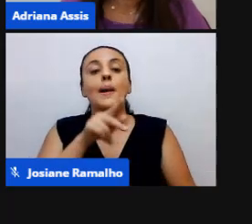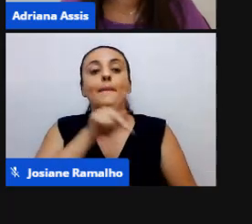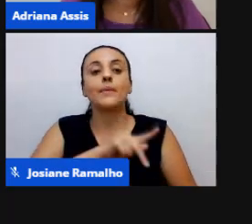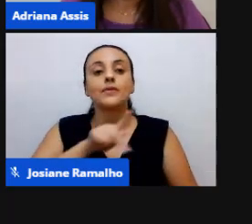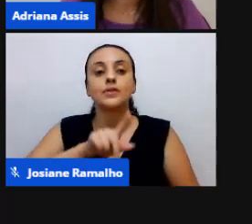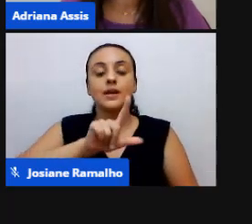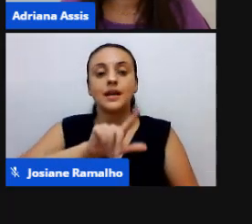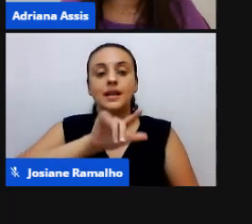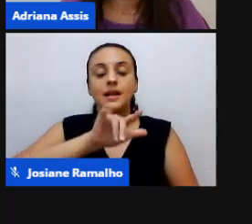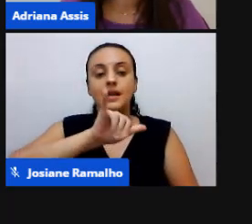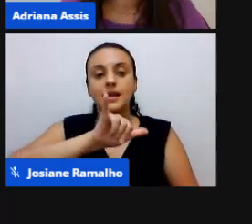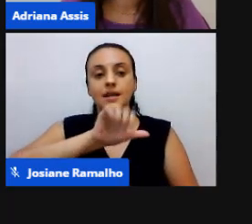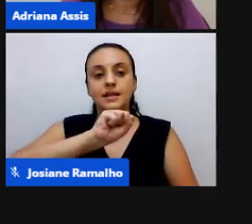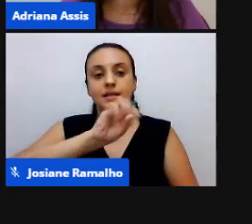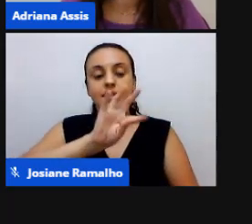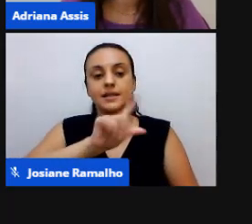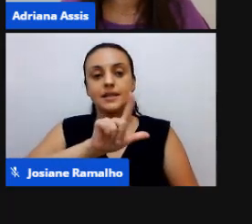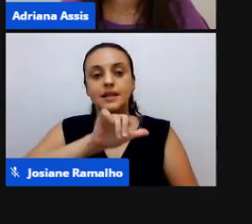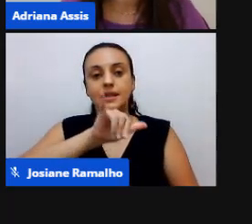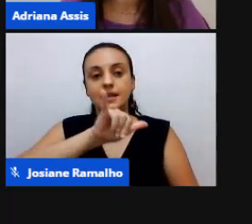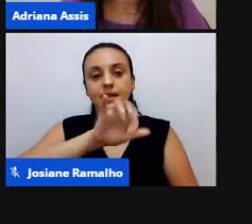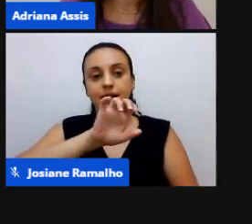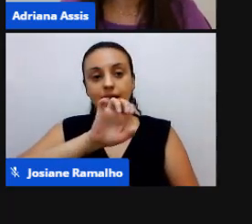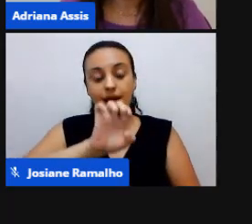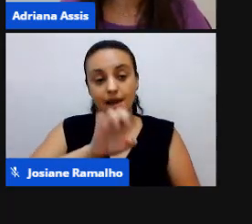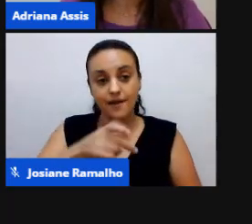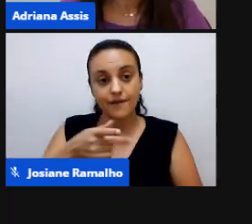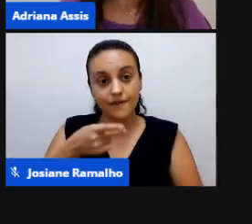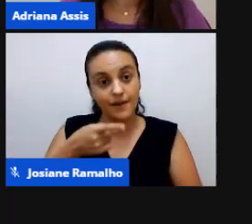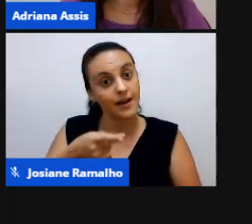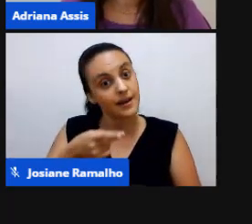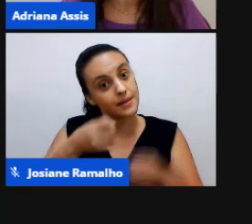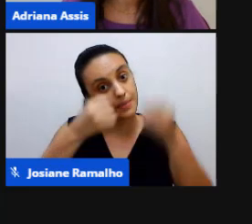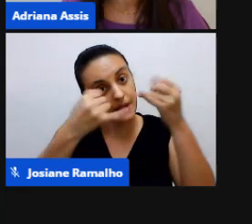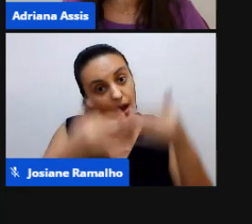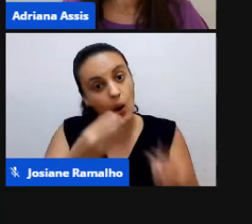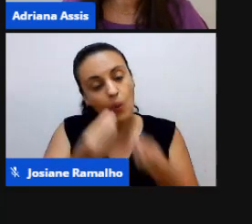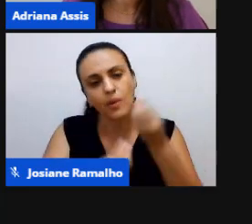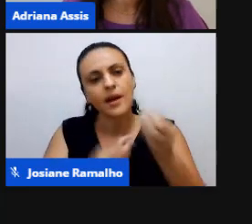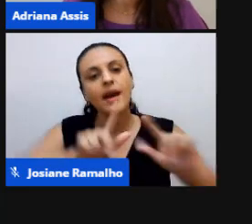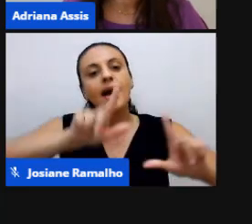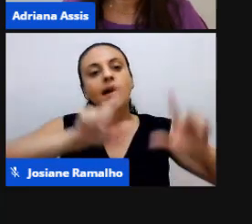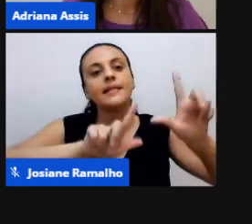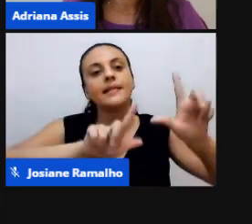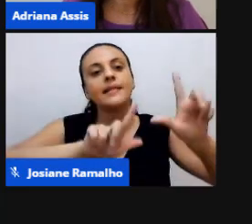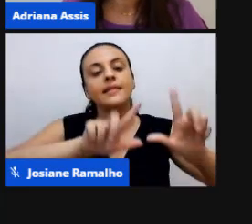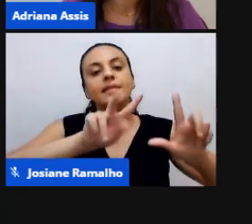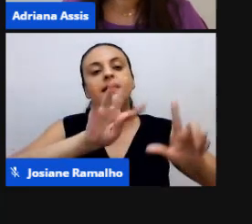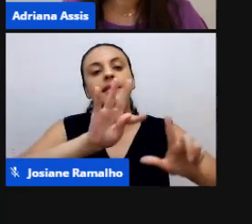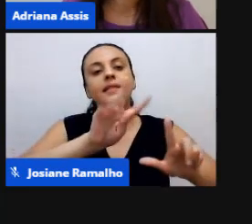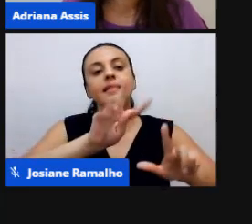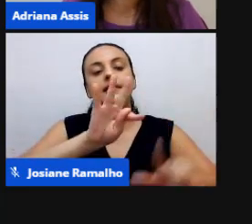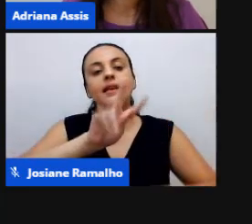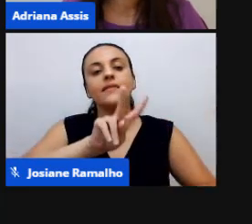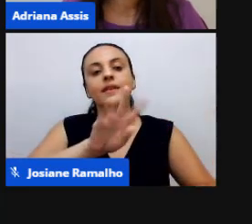Lislie vai falar um pouco sobre a TV Remy e fará as considerações finais.